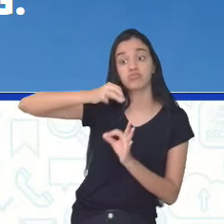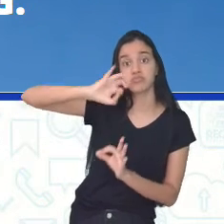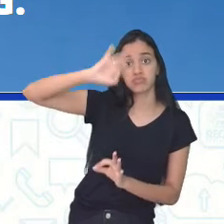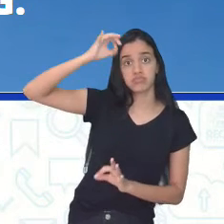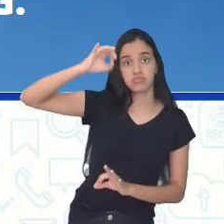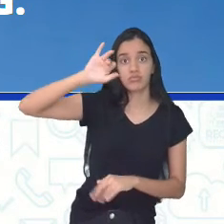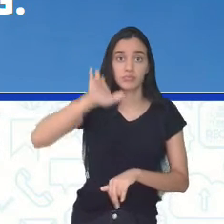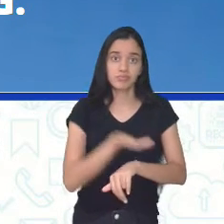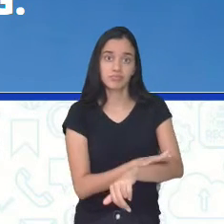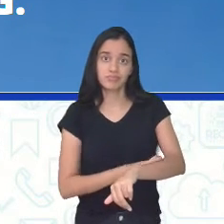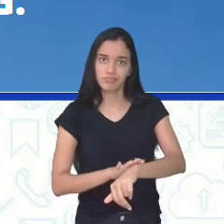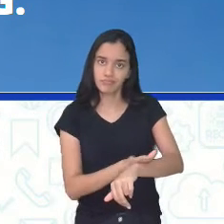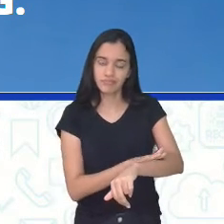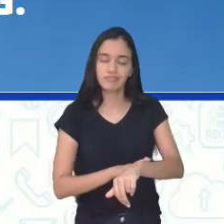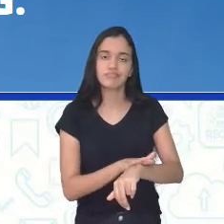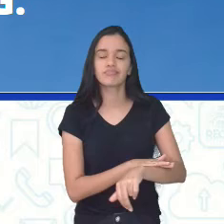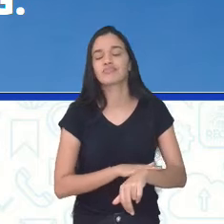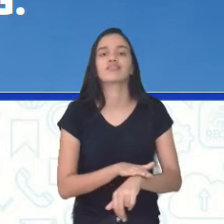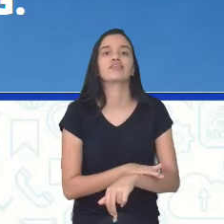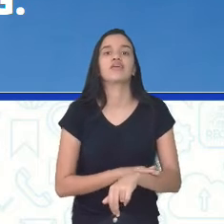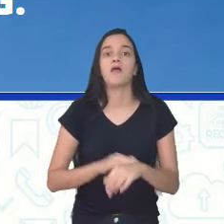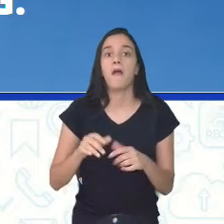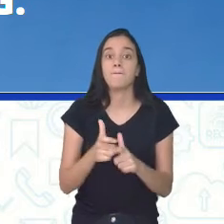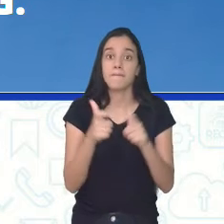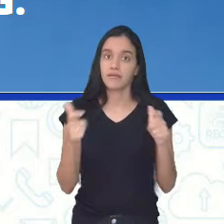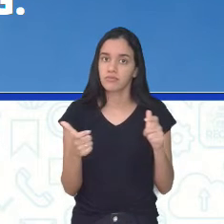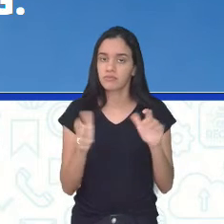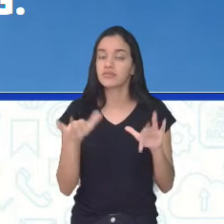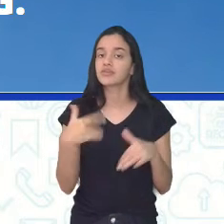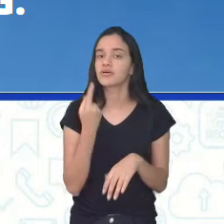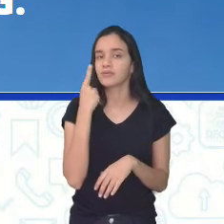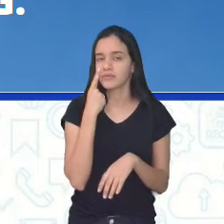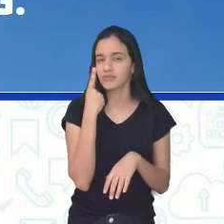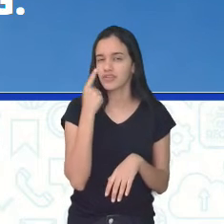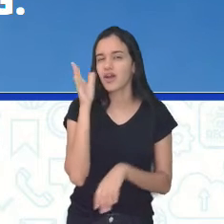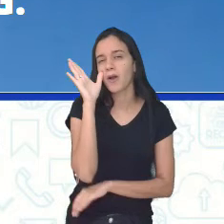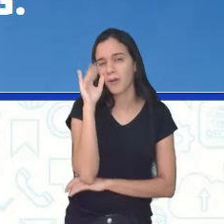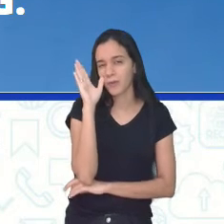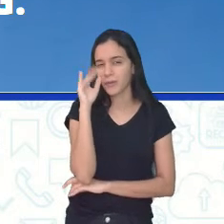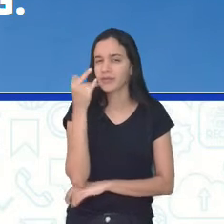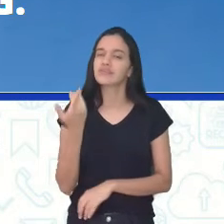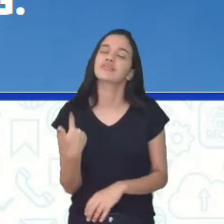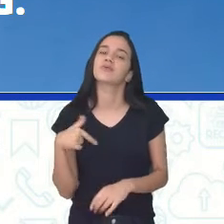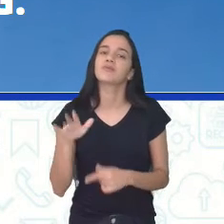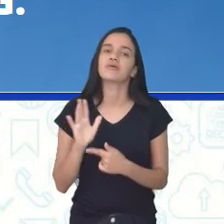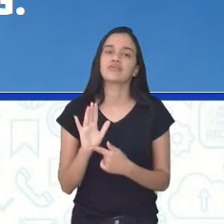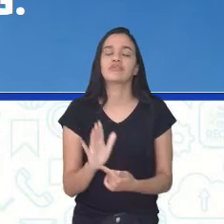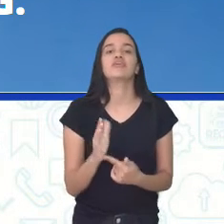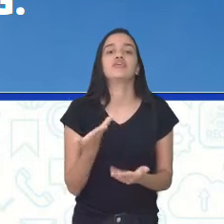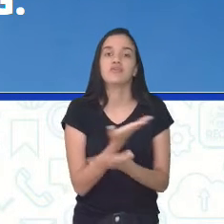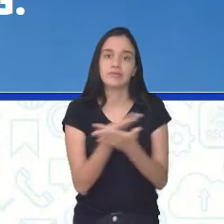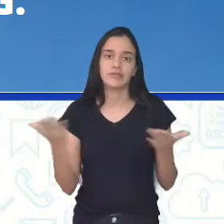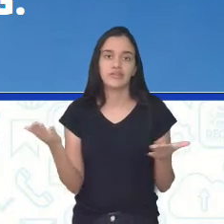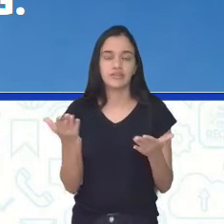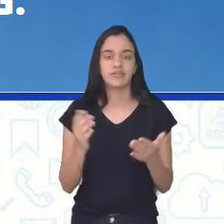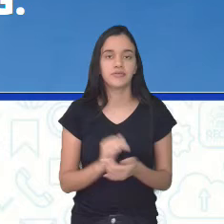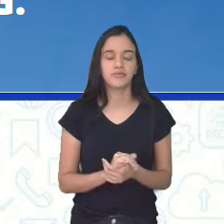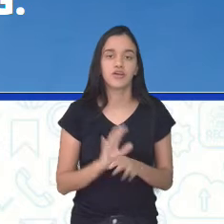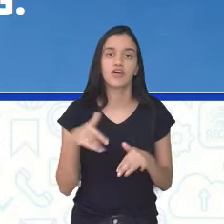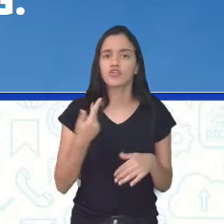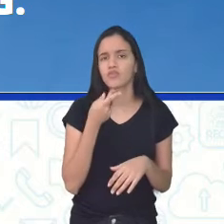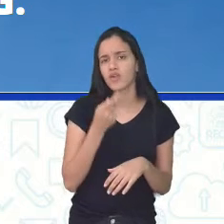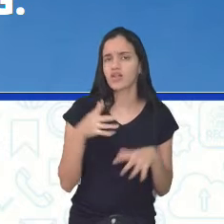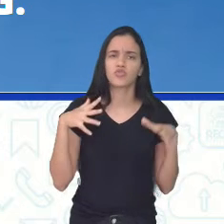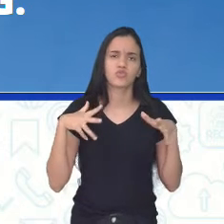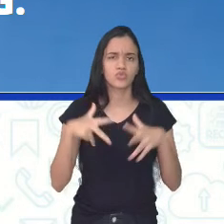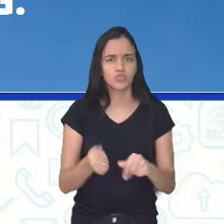essa massa, né, vai ser maior. Então vejam aí que essa curiosidade que eu estou mostrando a vocês. Eu estou falando tudo isso porque